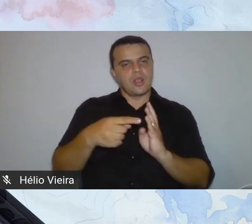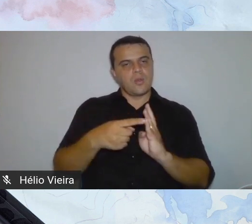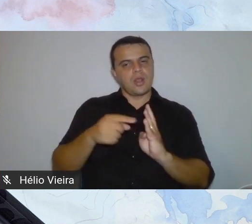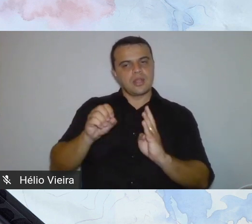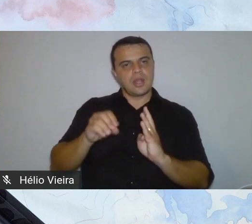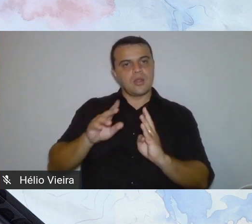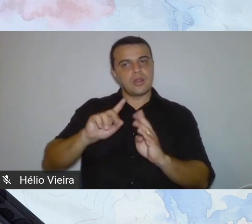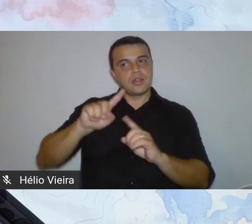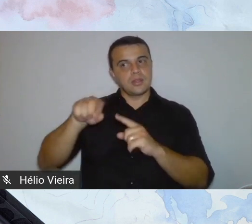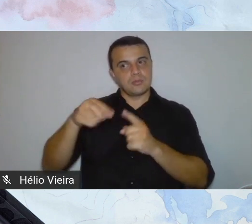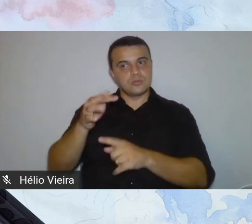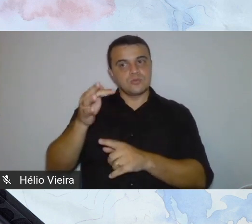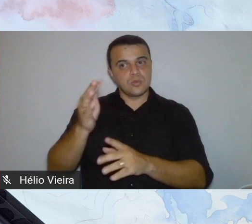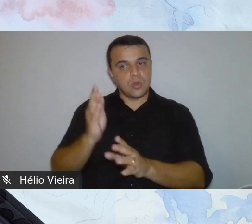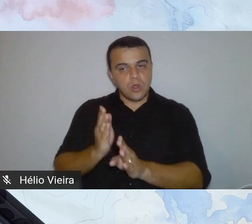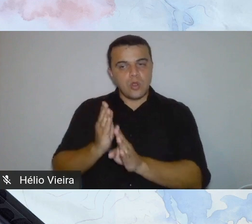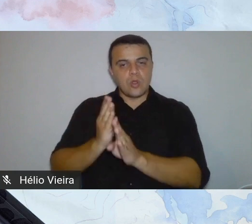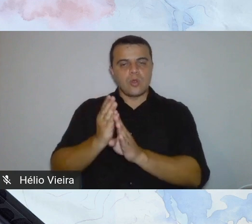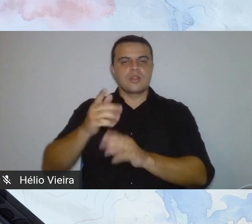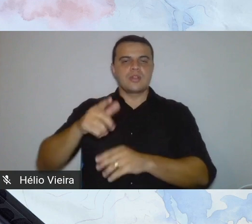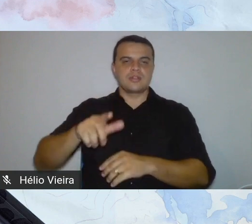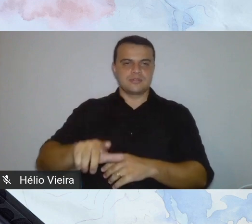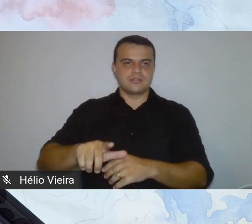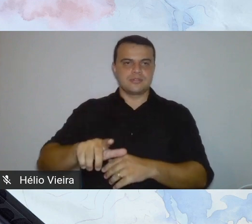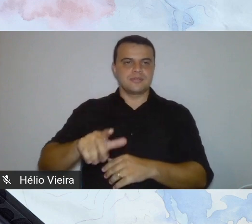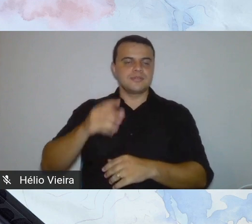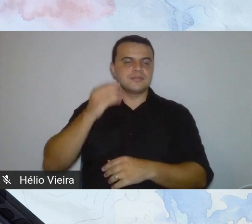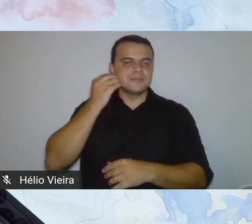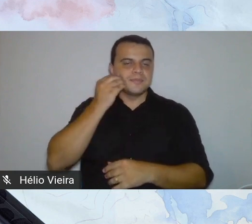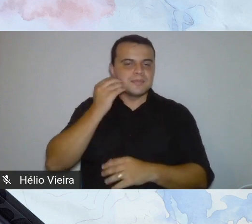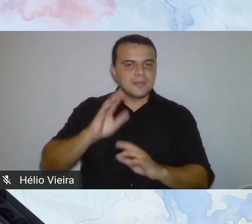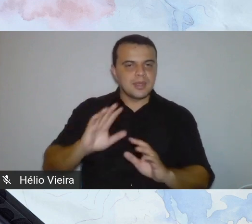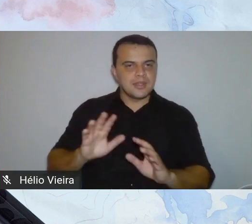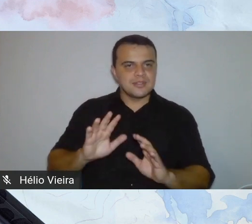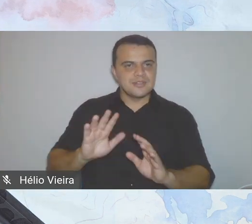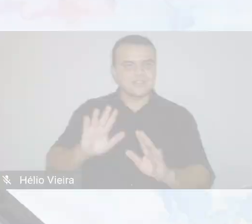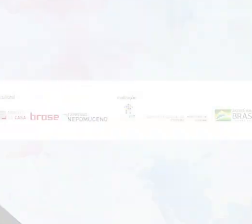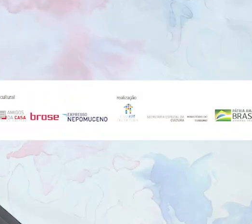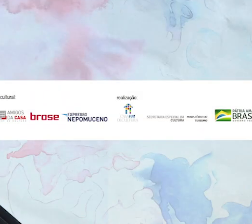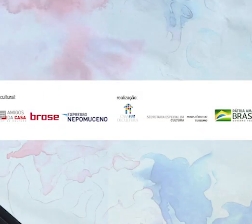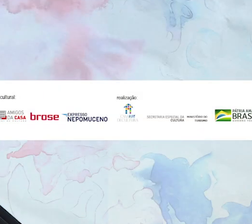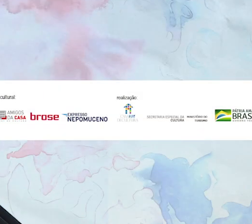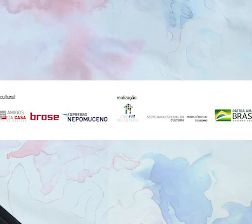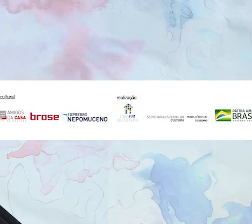Espero encontrá-los em outros momentos. Beijo grande. Tchau, tchau.